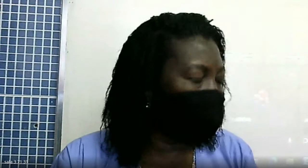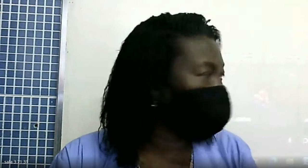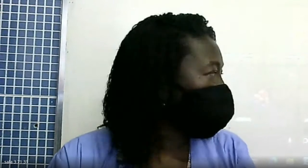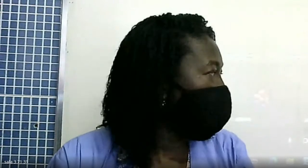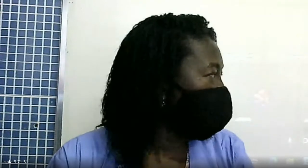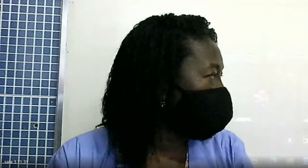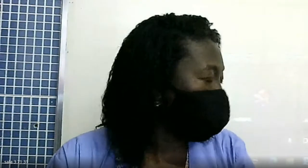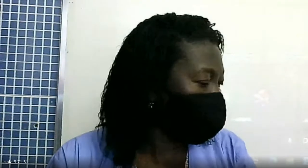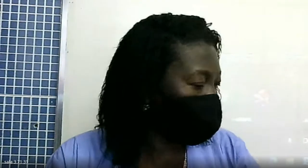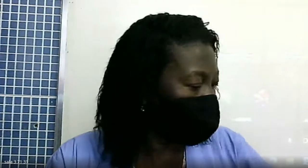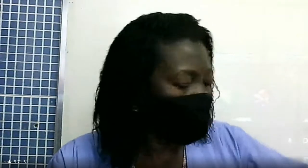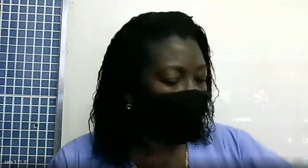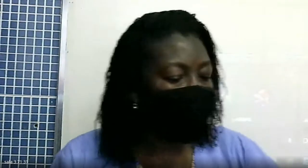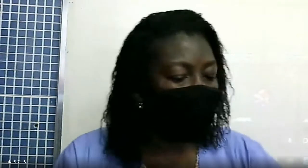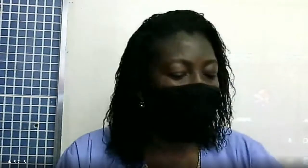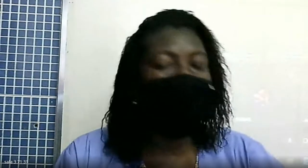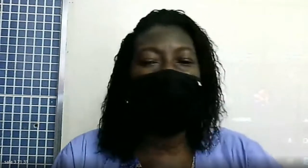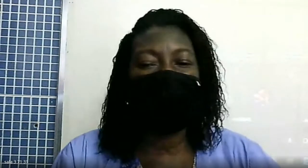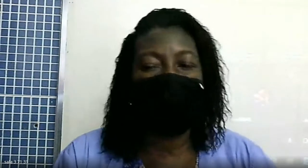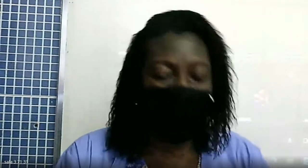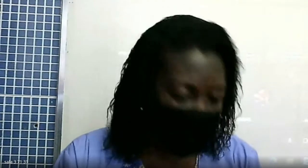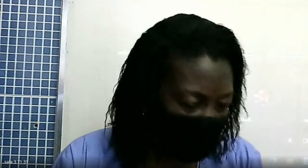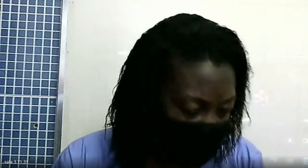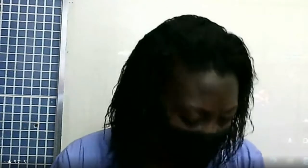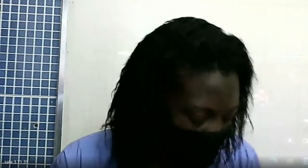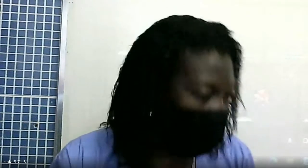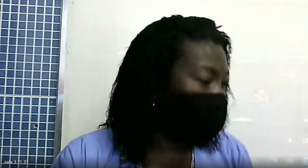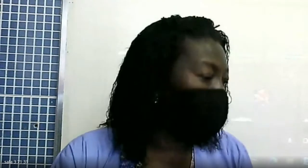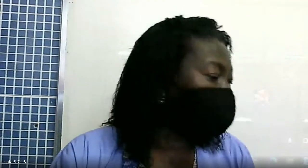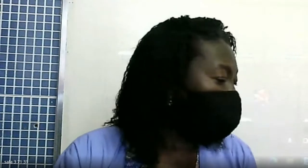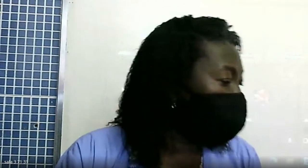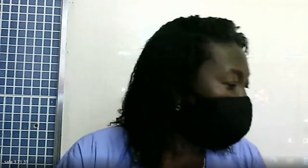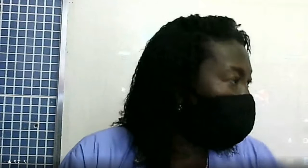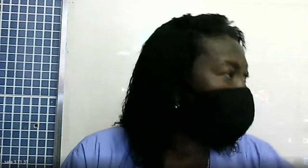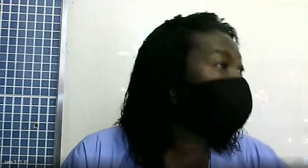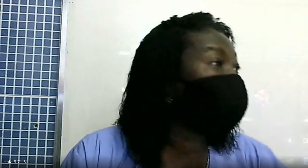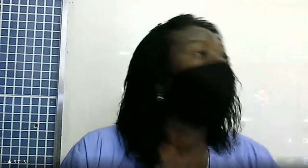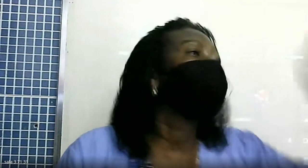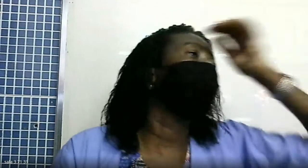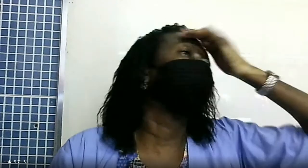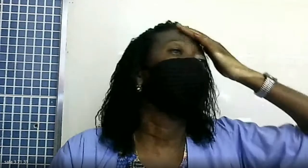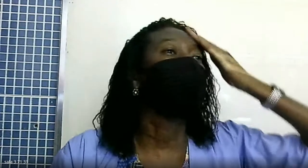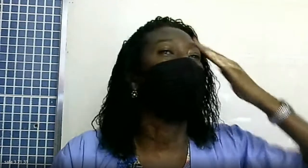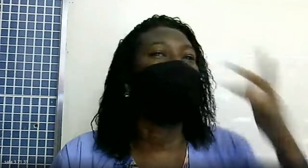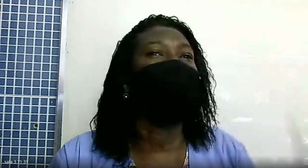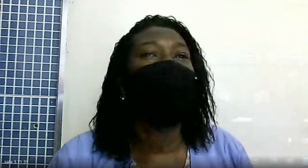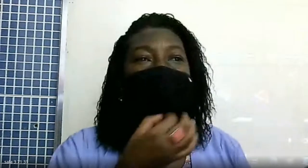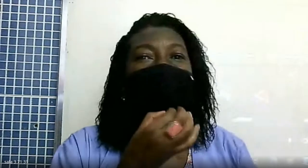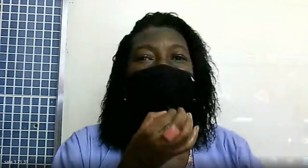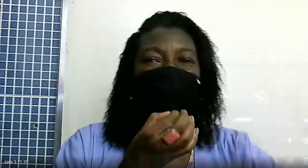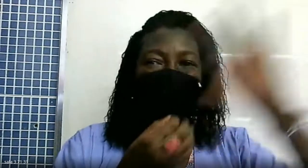no capítulo 7, sobre artivismo. Ninguém nem me perguntou a respeito desse nome,